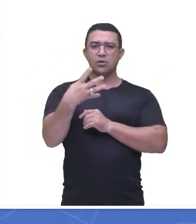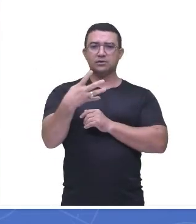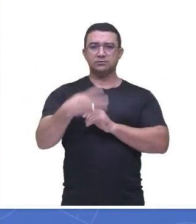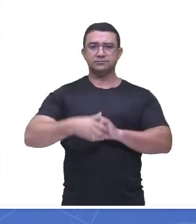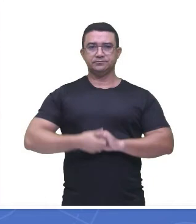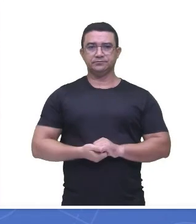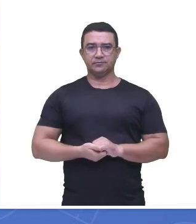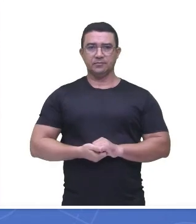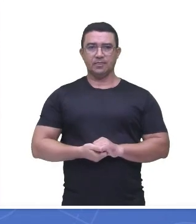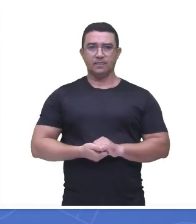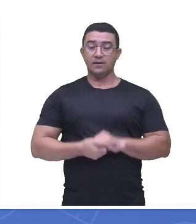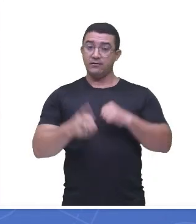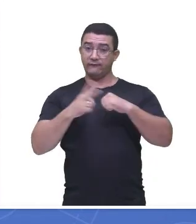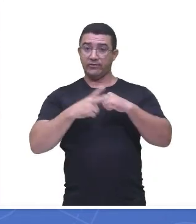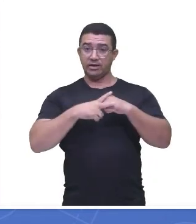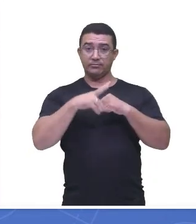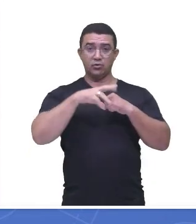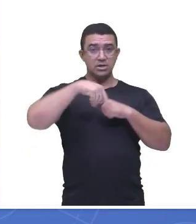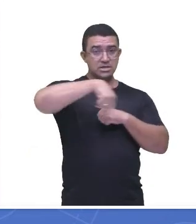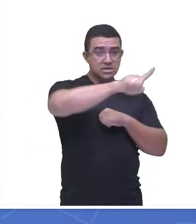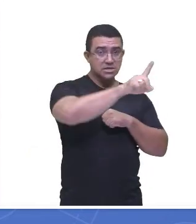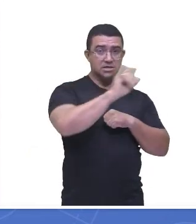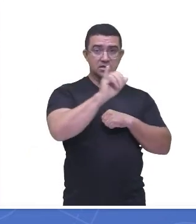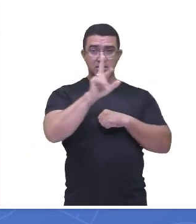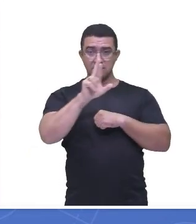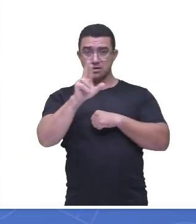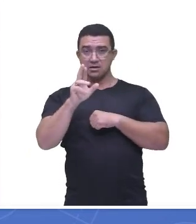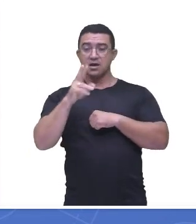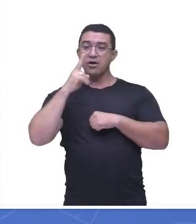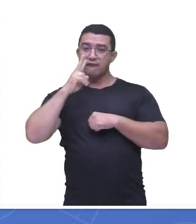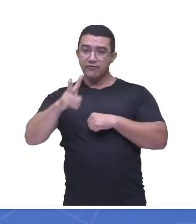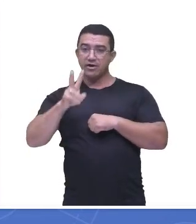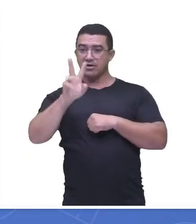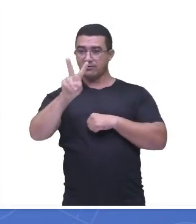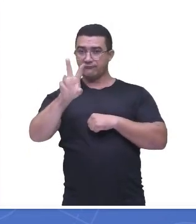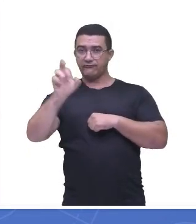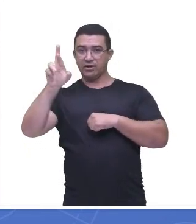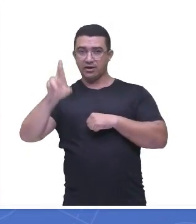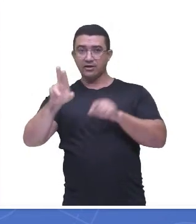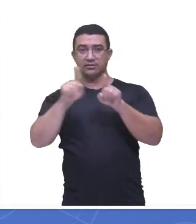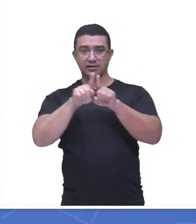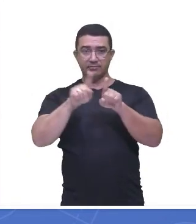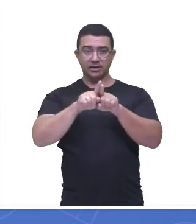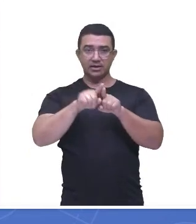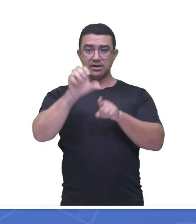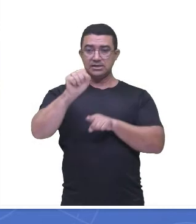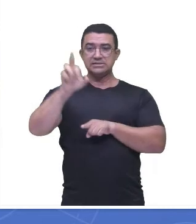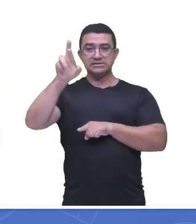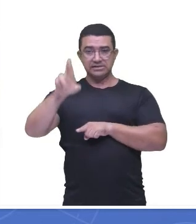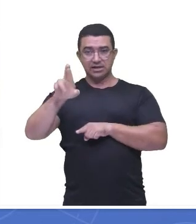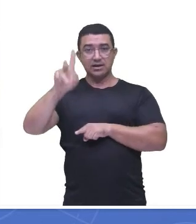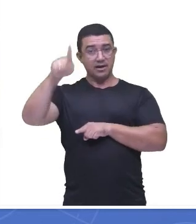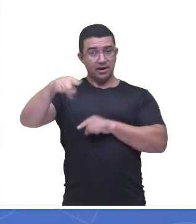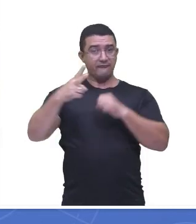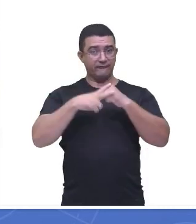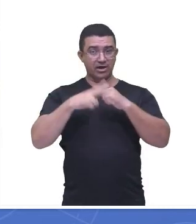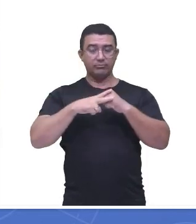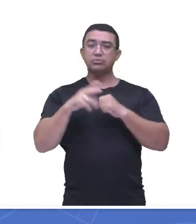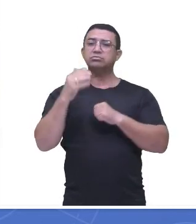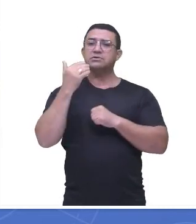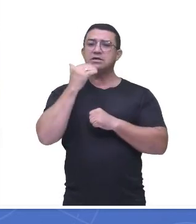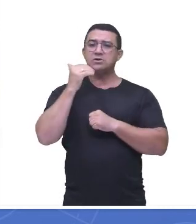Os verbos ir, ber e ser são irregulares. Claro,